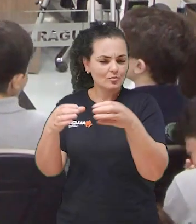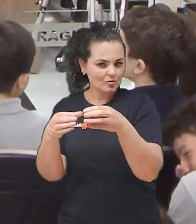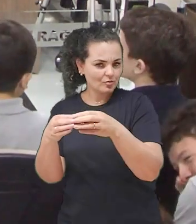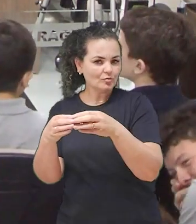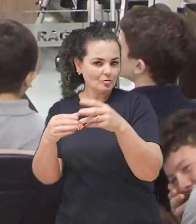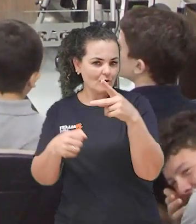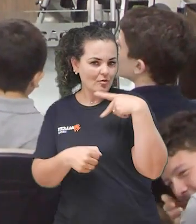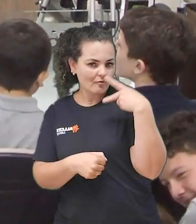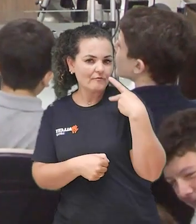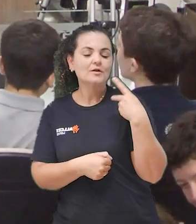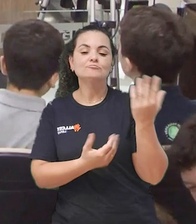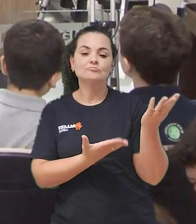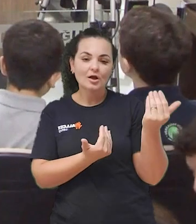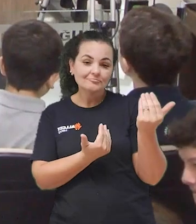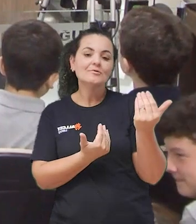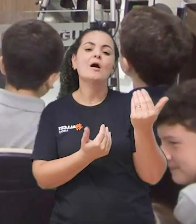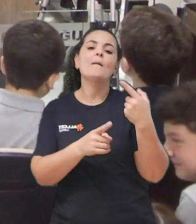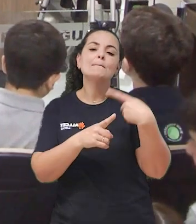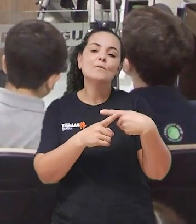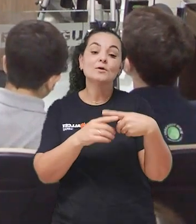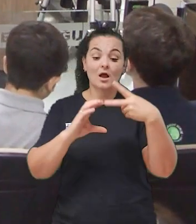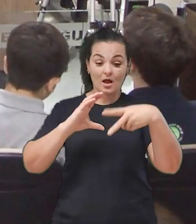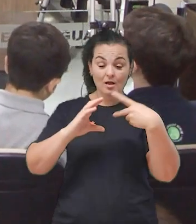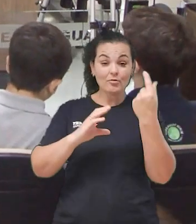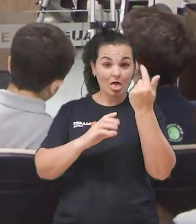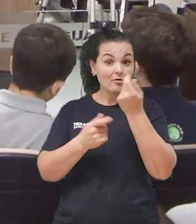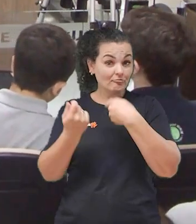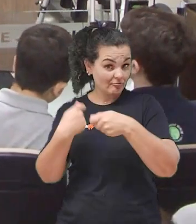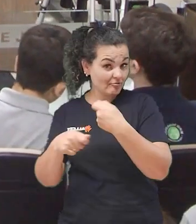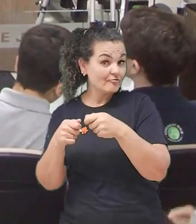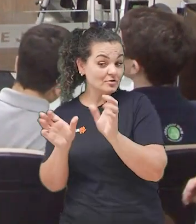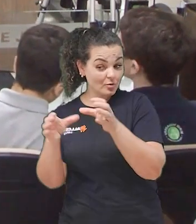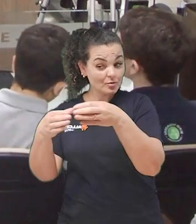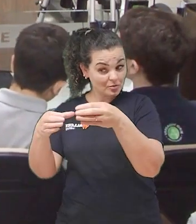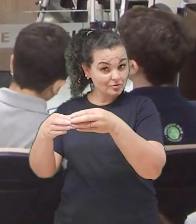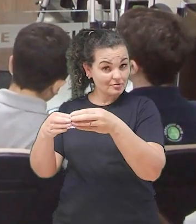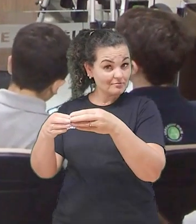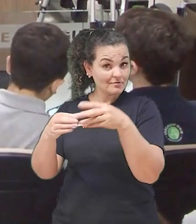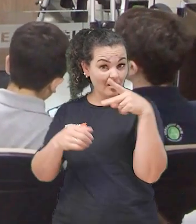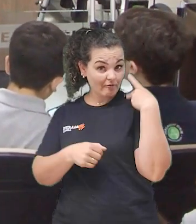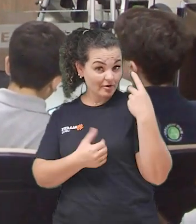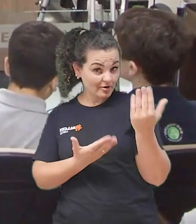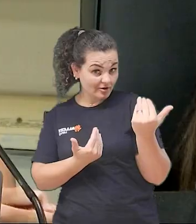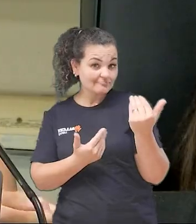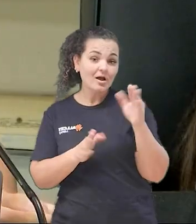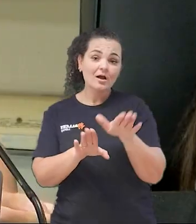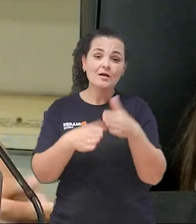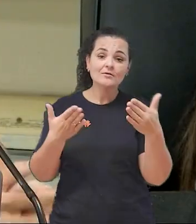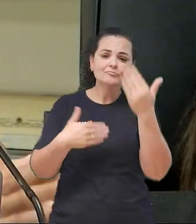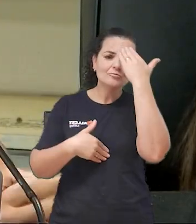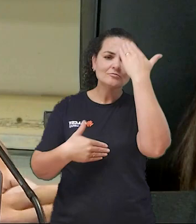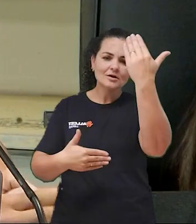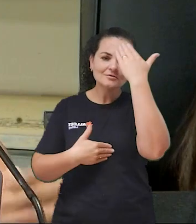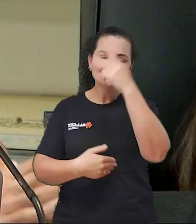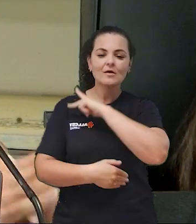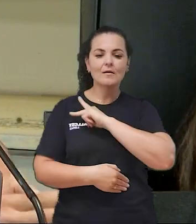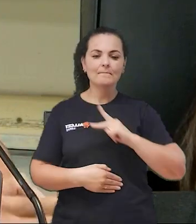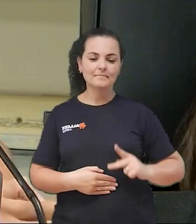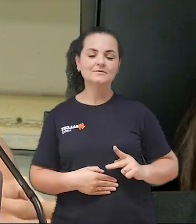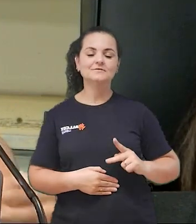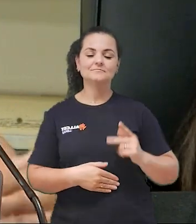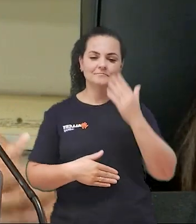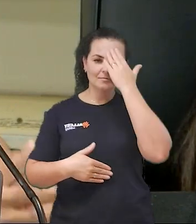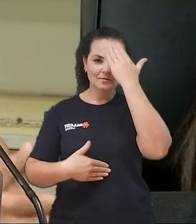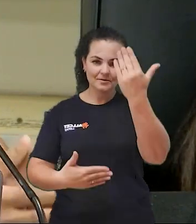o Senhor tem feito pela gente o tanto de investimento que a câmara de vereadores já investiu na gente é algo fora do